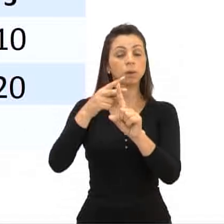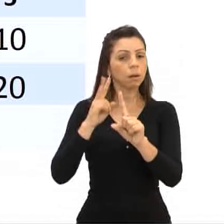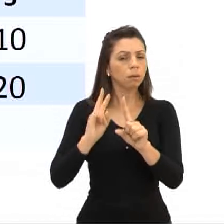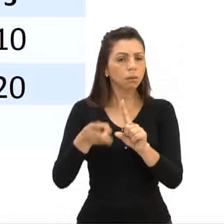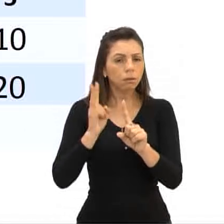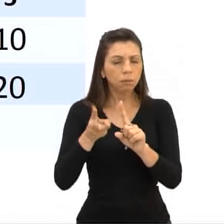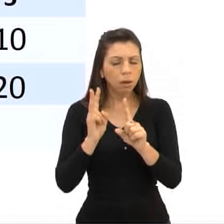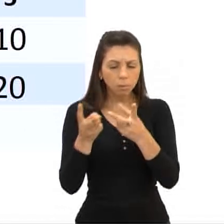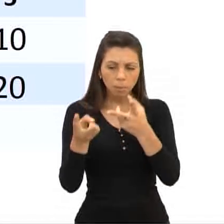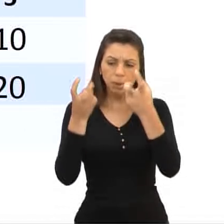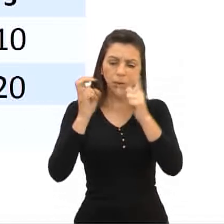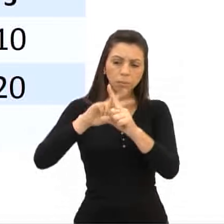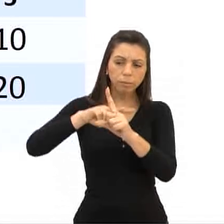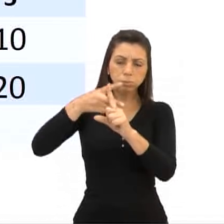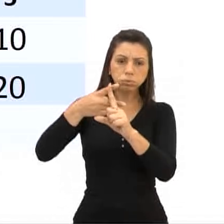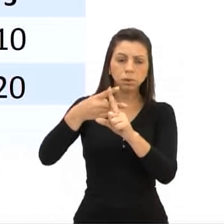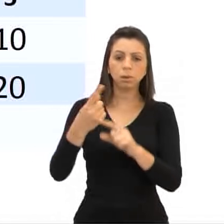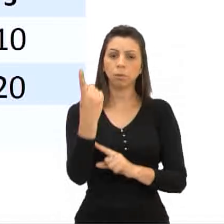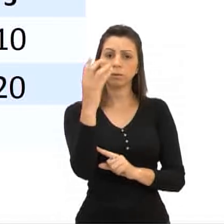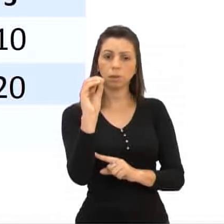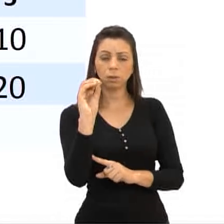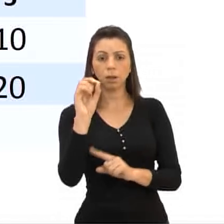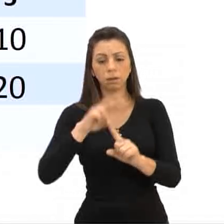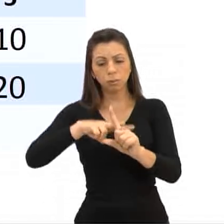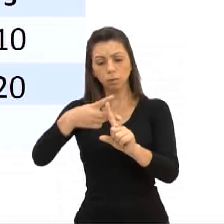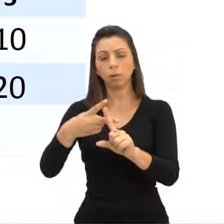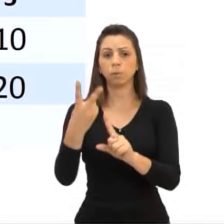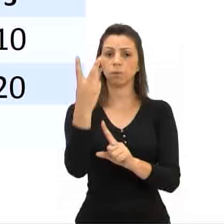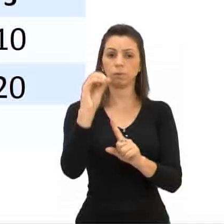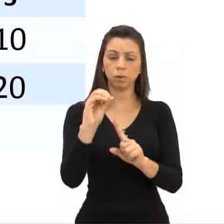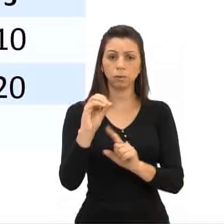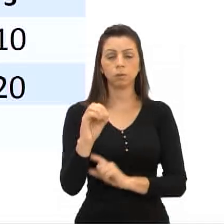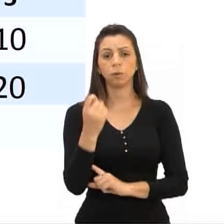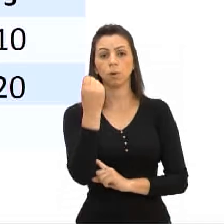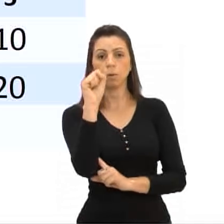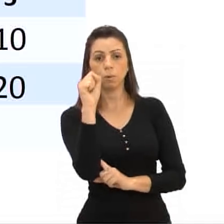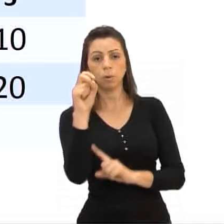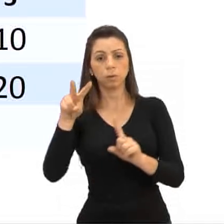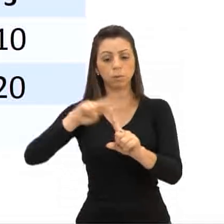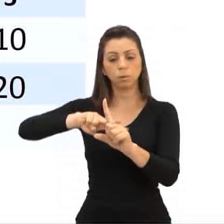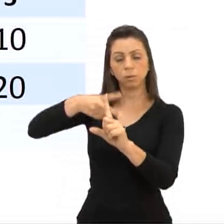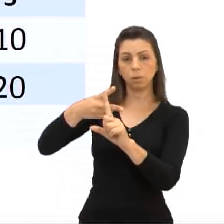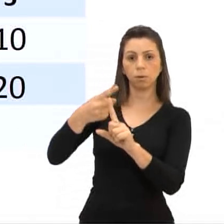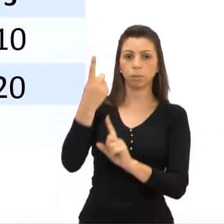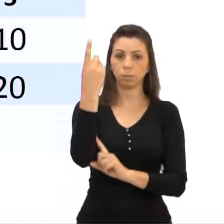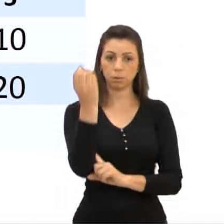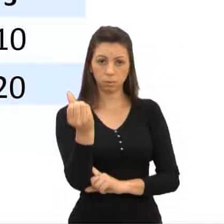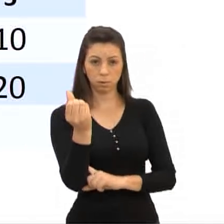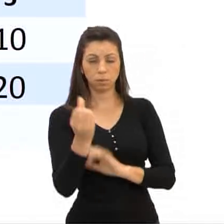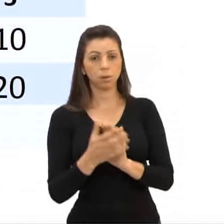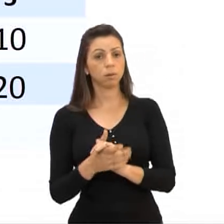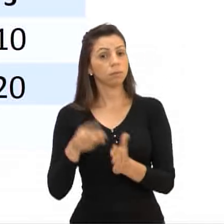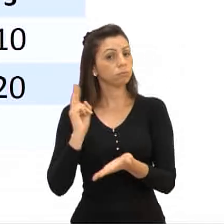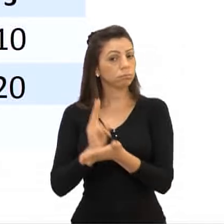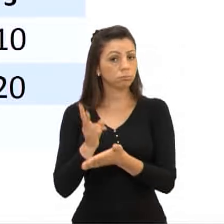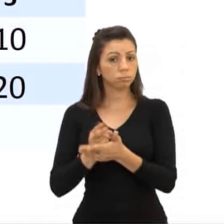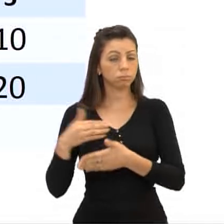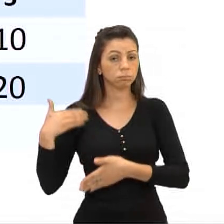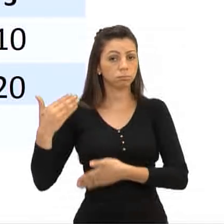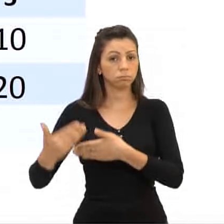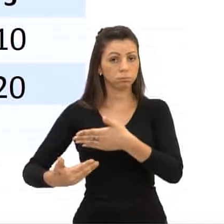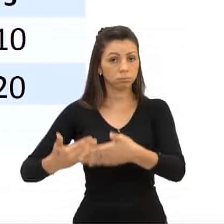dobrando. 10 ele foi para 20, de 8 para 16 e assim sucessivamente. De 16 ele